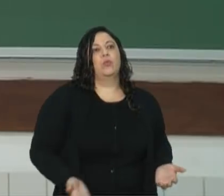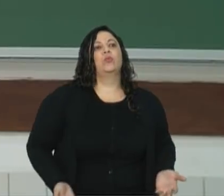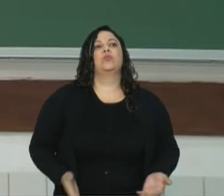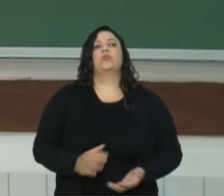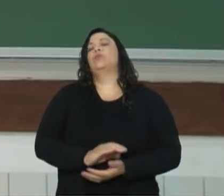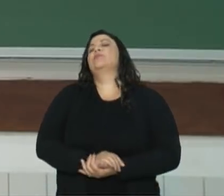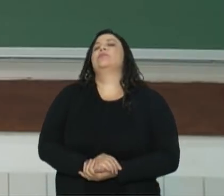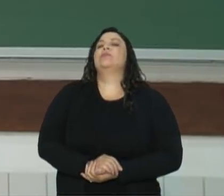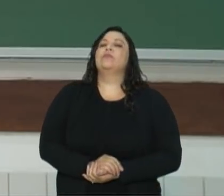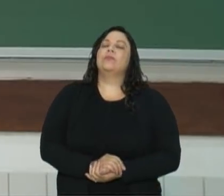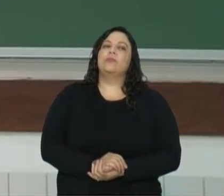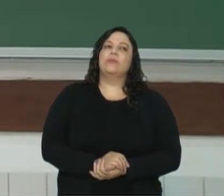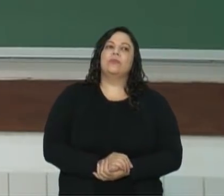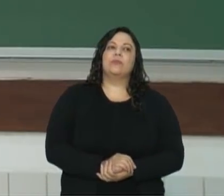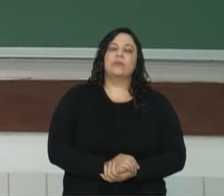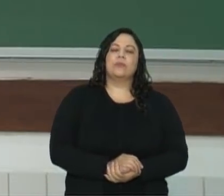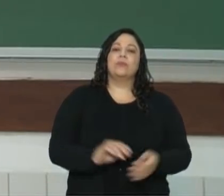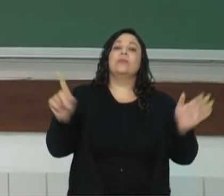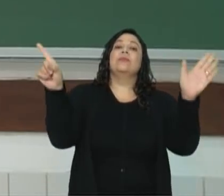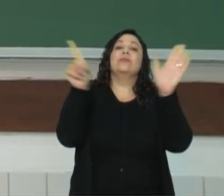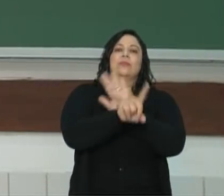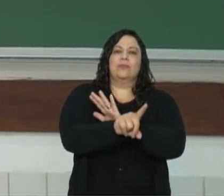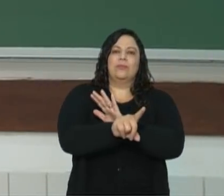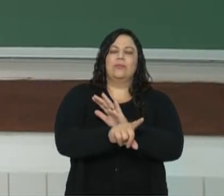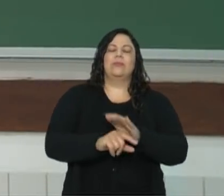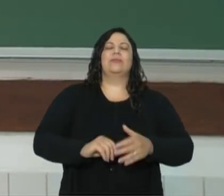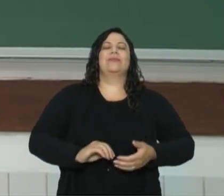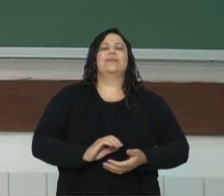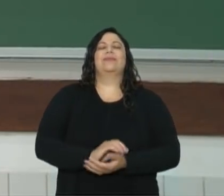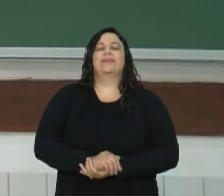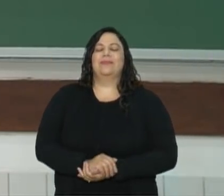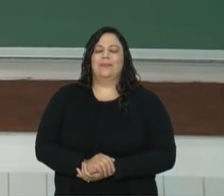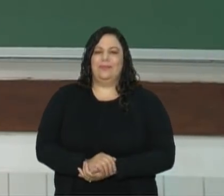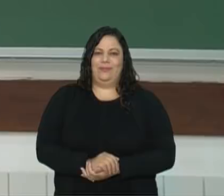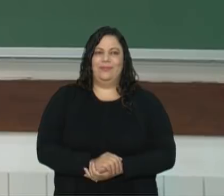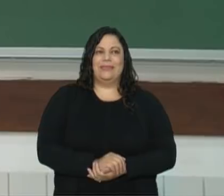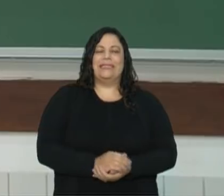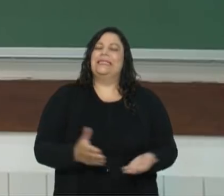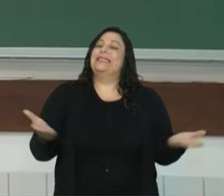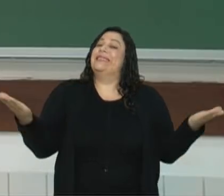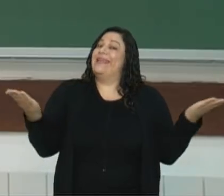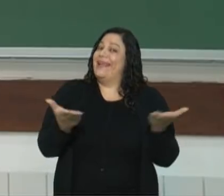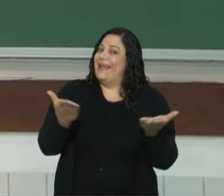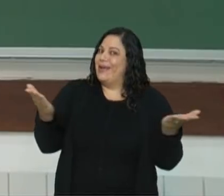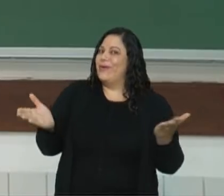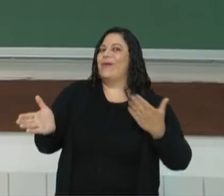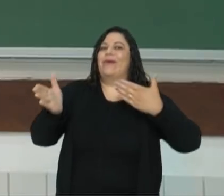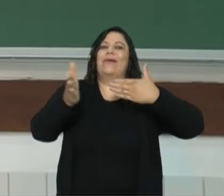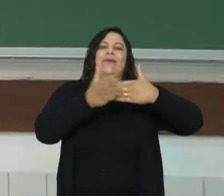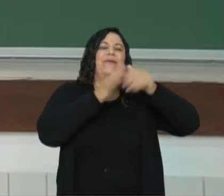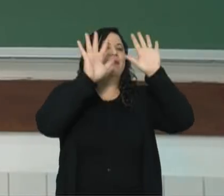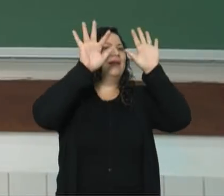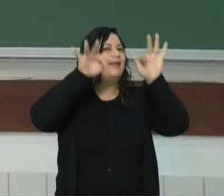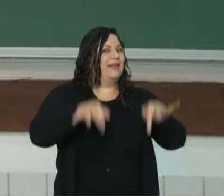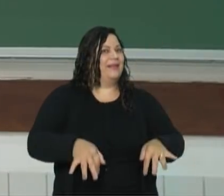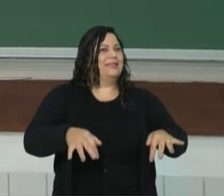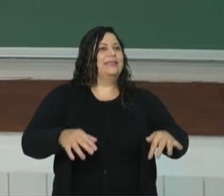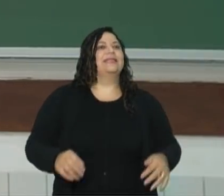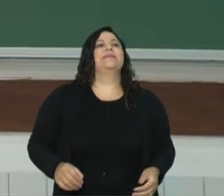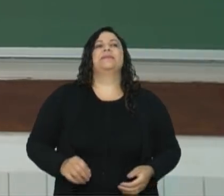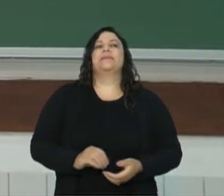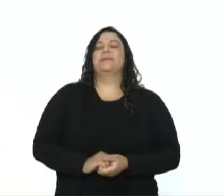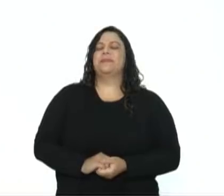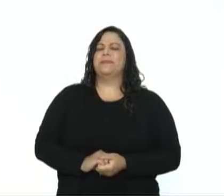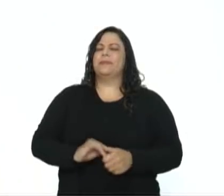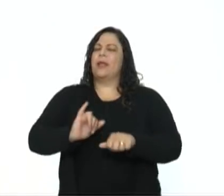pessoa. Quiz aí pra gente ir fechando a nossa aula, meu caro. Vamos fechar juntos, né? Aí, vamos lá.